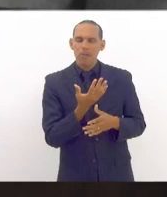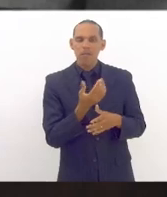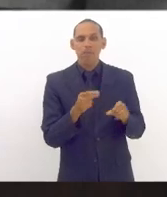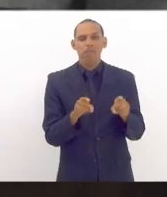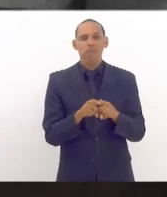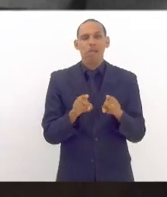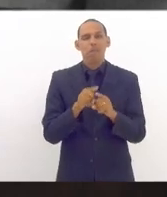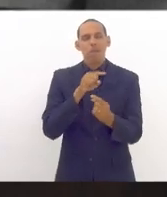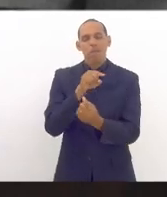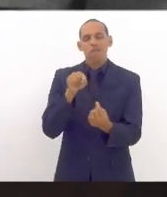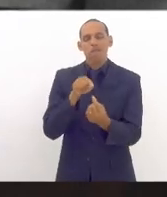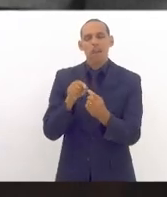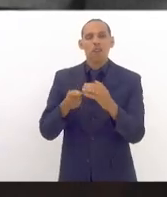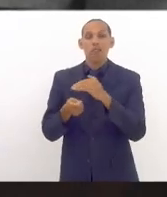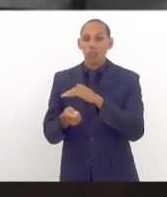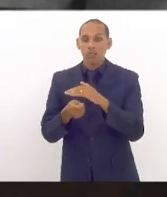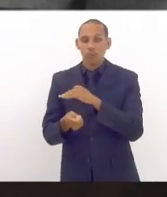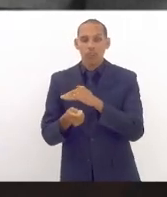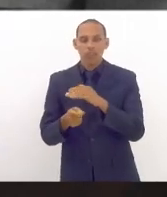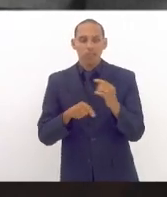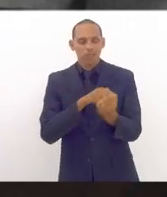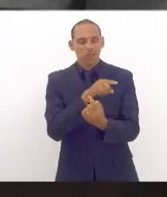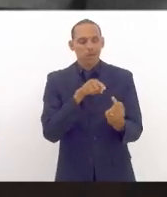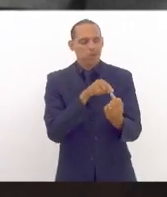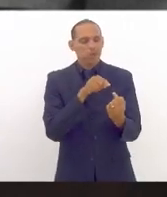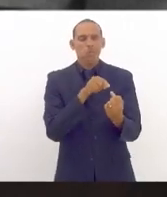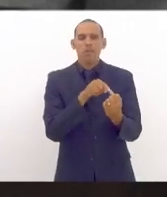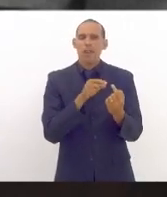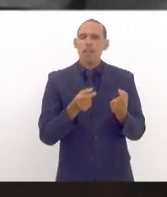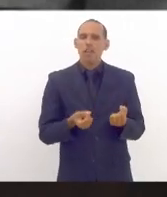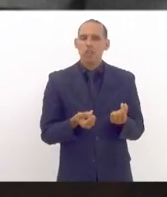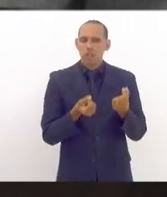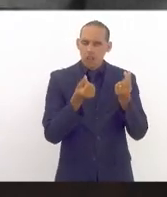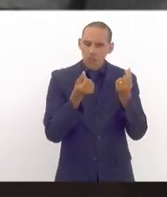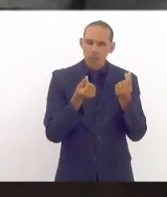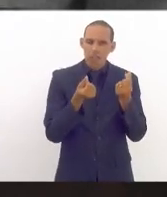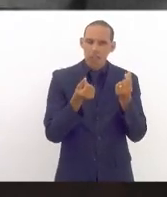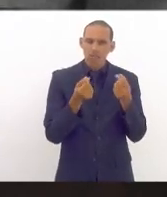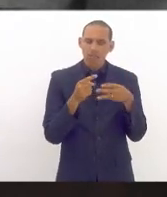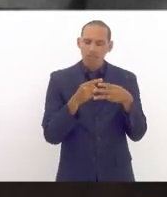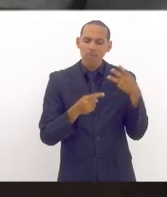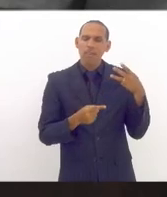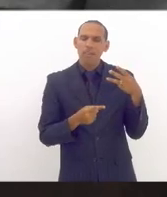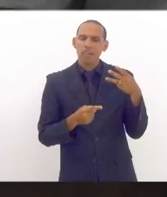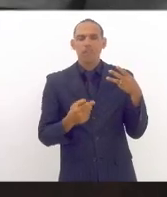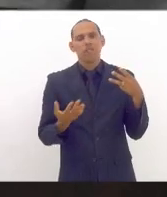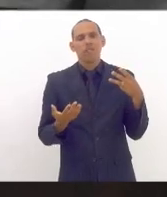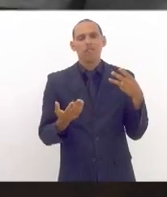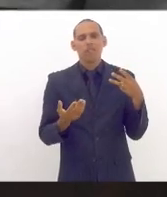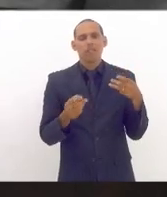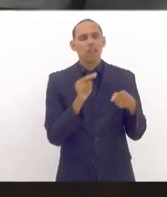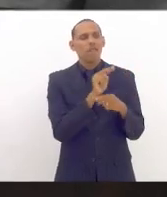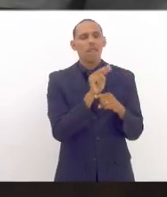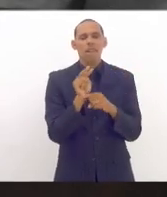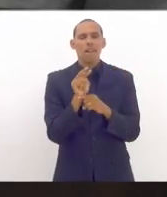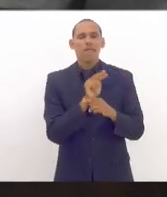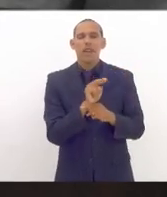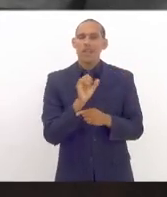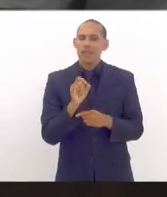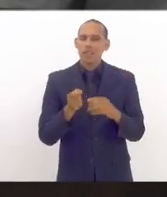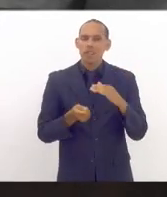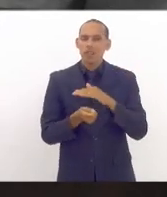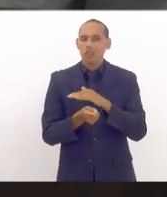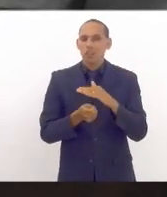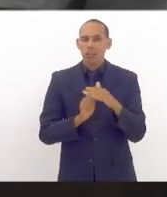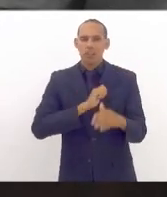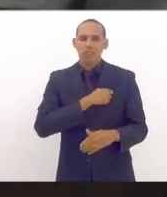de investimento metas de renda Você pode verificar o sentido fiscal tá funcionando